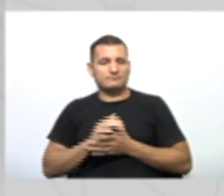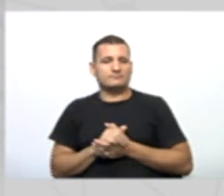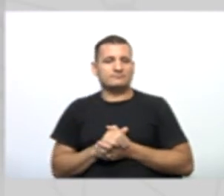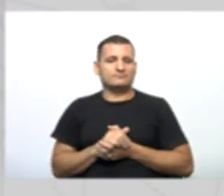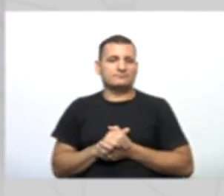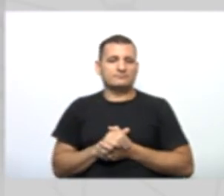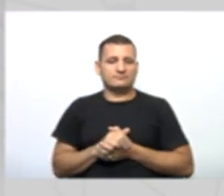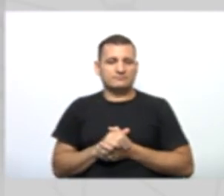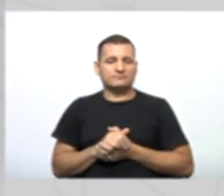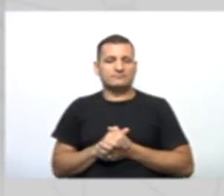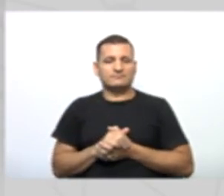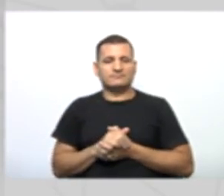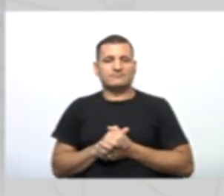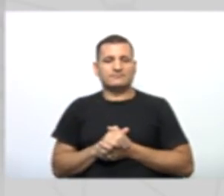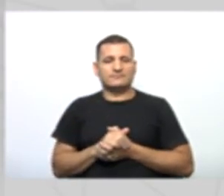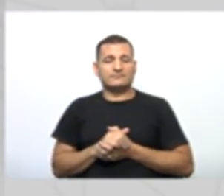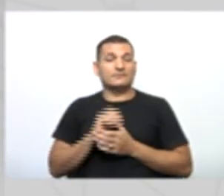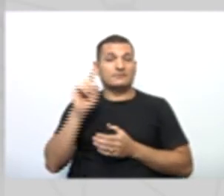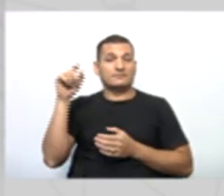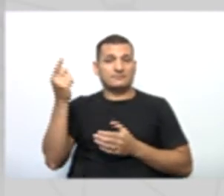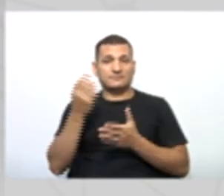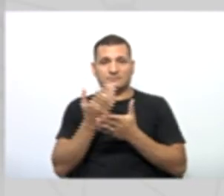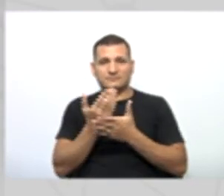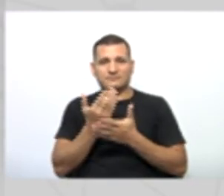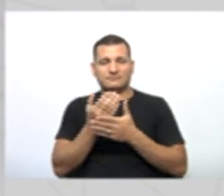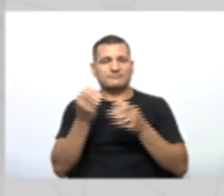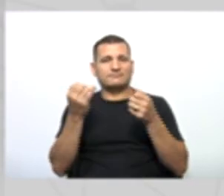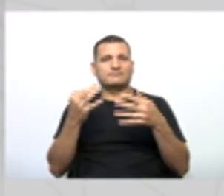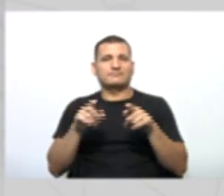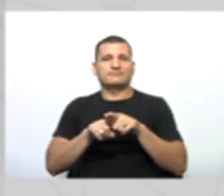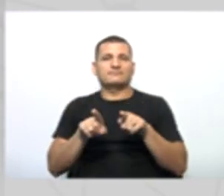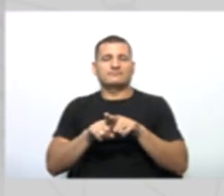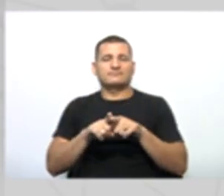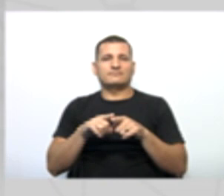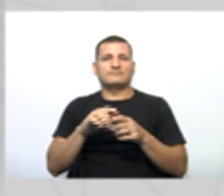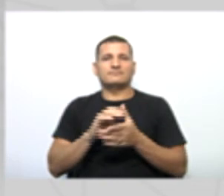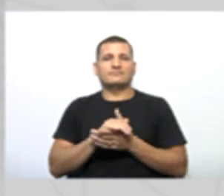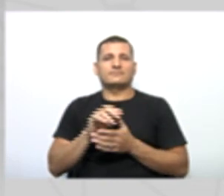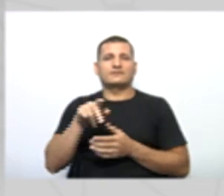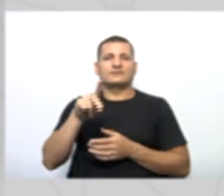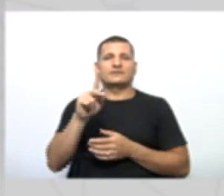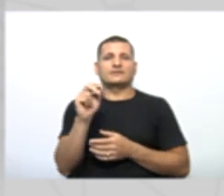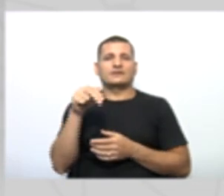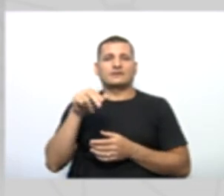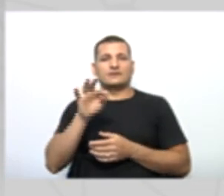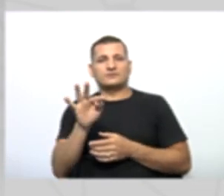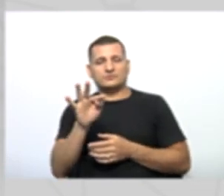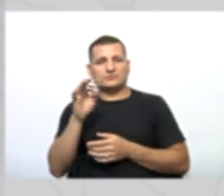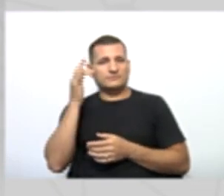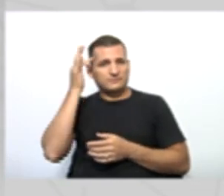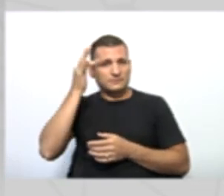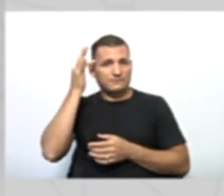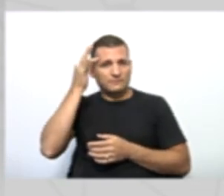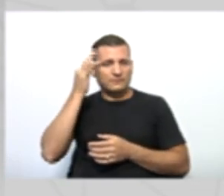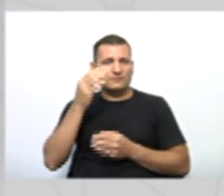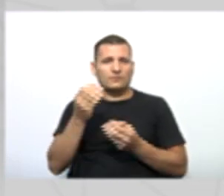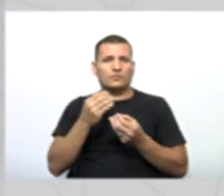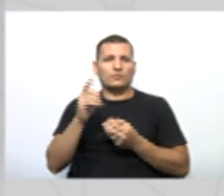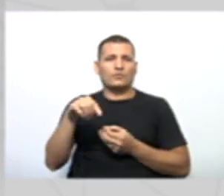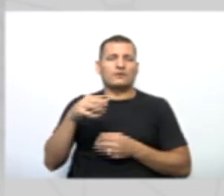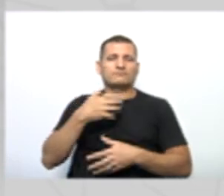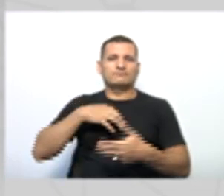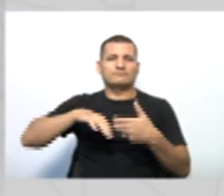esse fundamento aí a gente vai inclusive ver na próxima aula a partir da filosofia de Kant, que é essa ideia de se colocar no lugar do